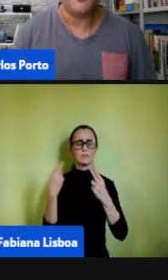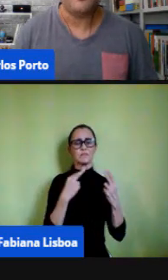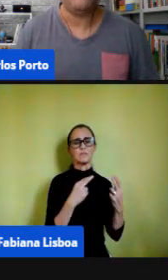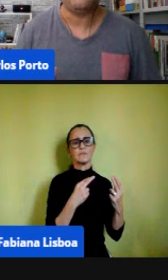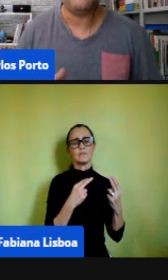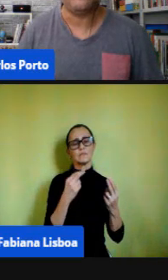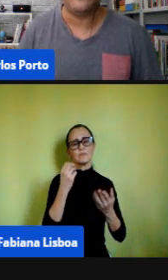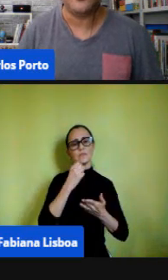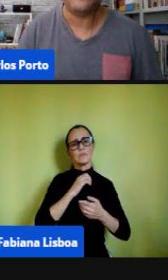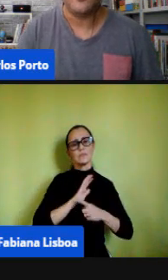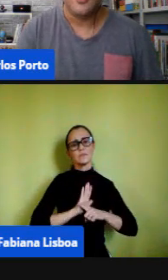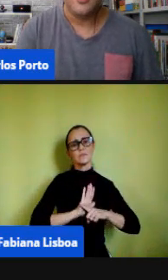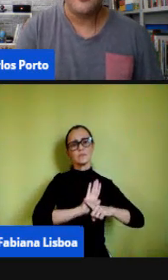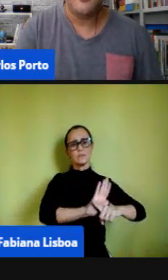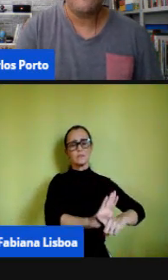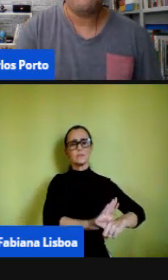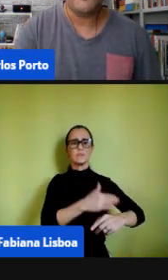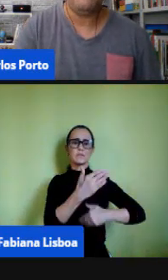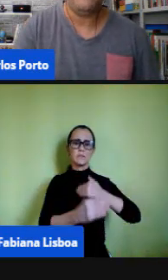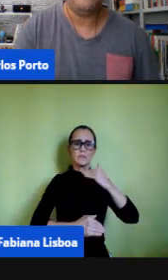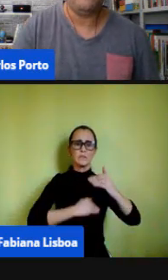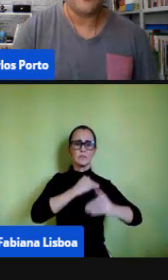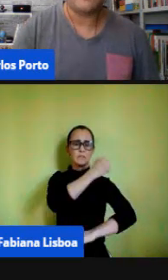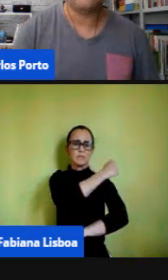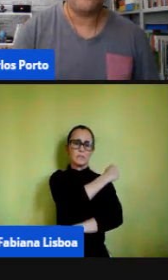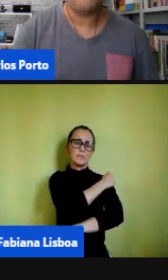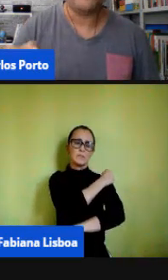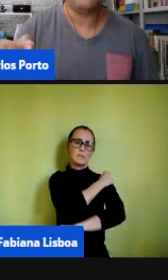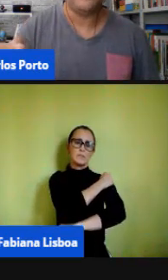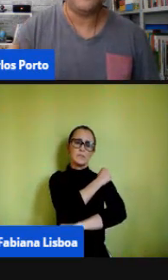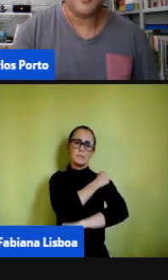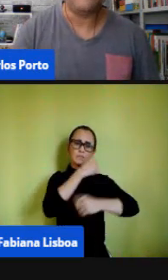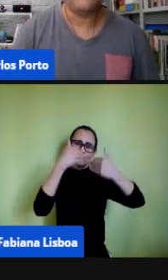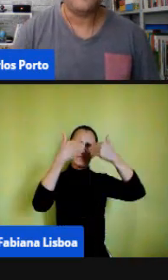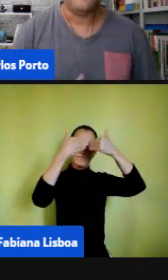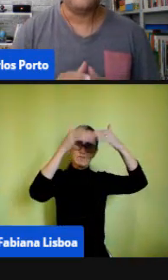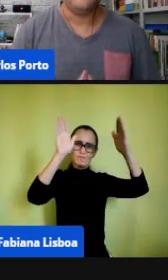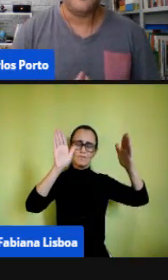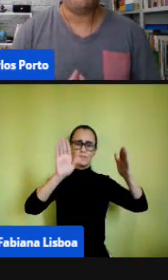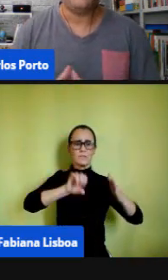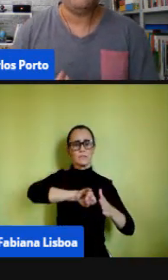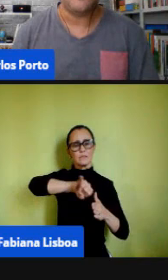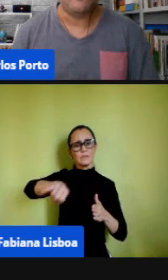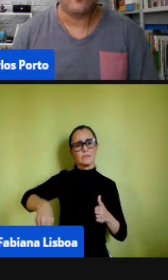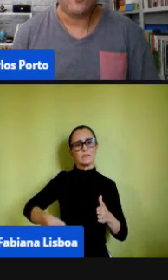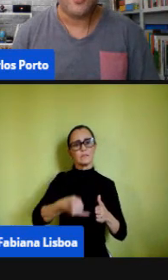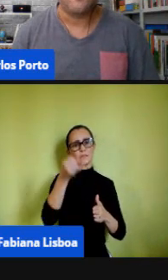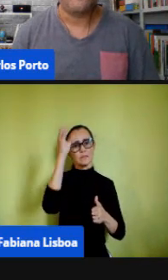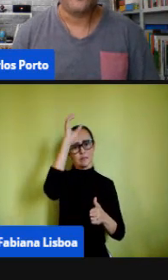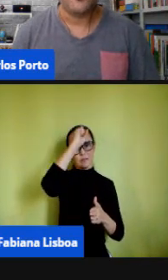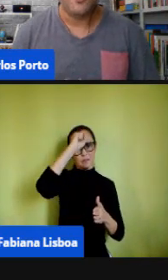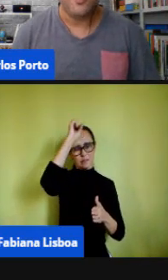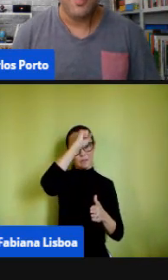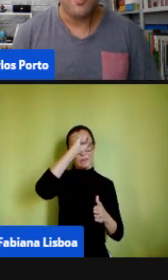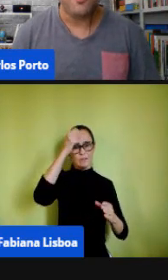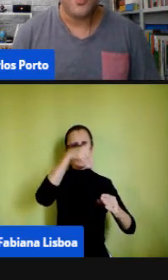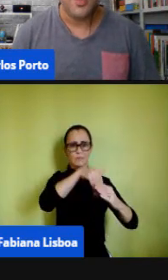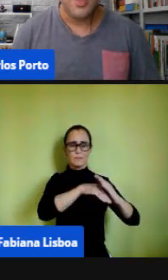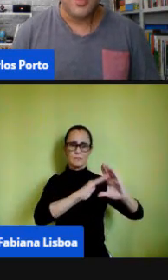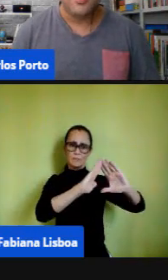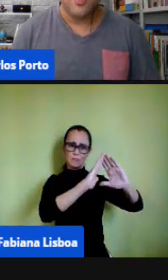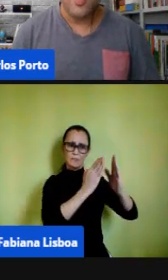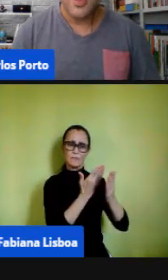desenvolvimento pleno dos estudantes e expandindo as oportunidades de aprendizagem escolar.